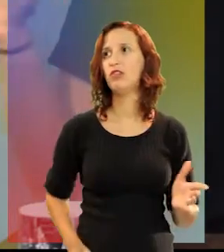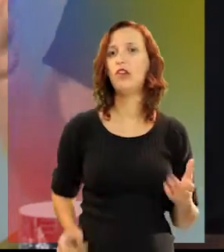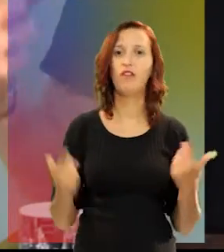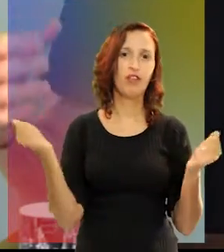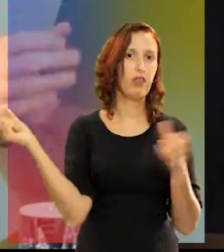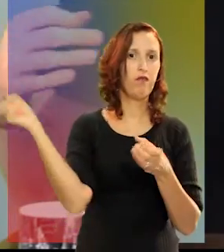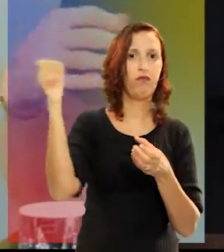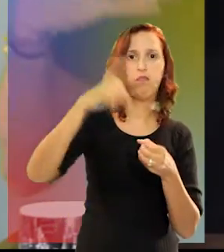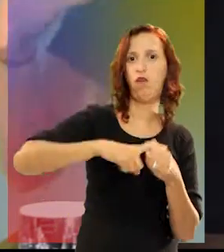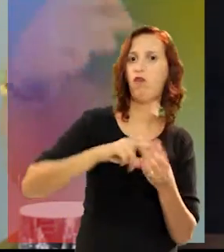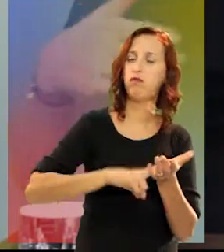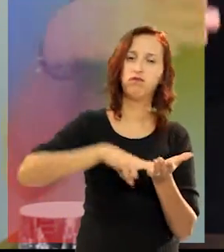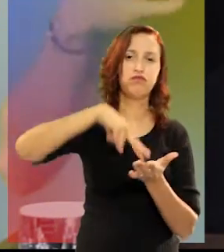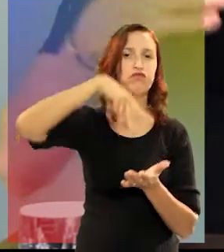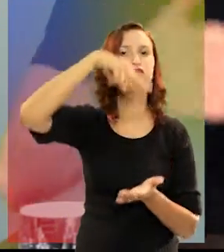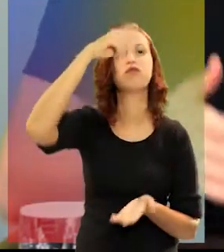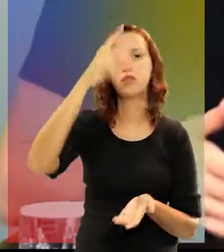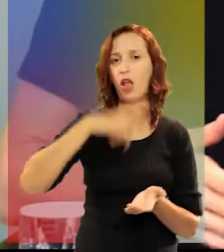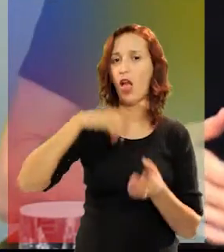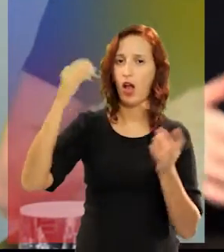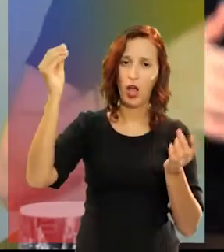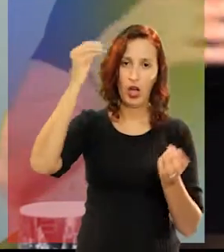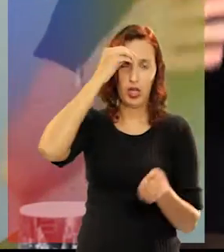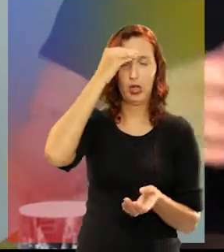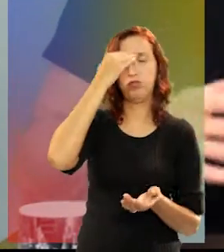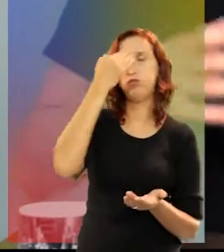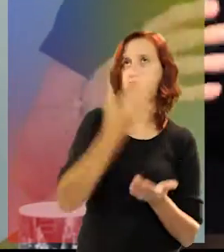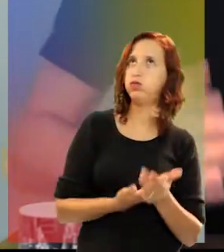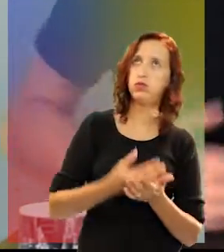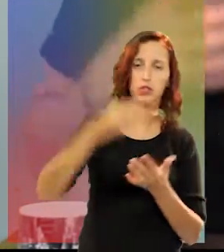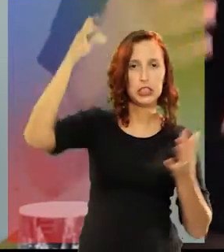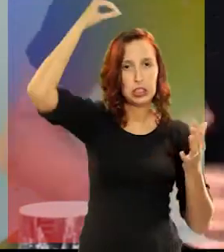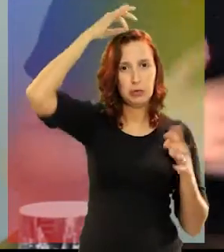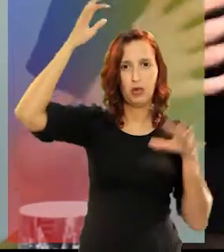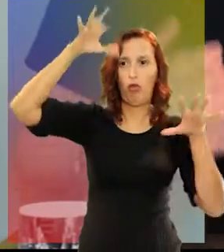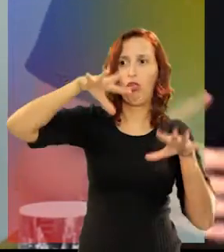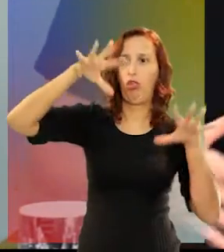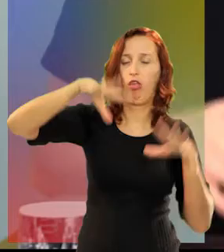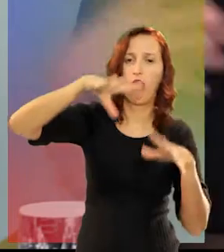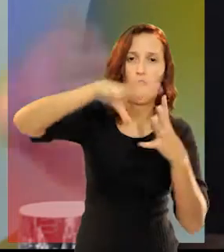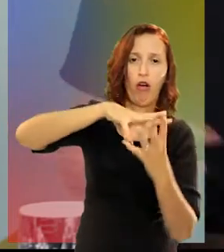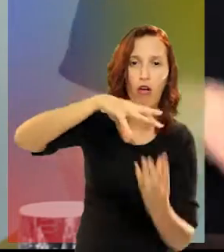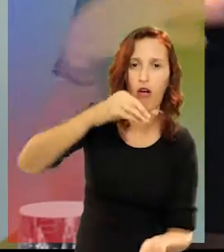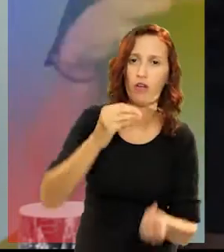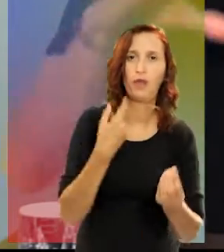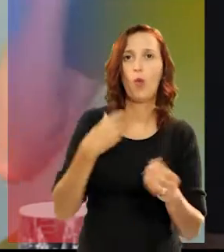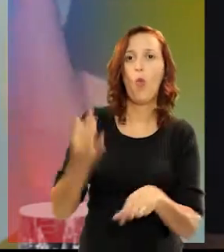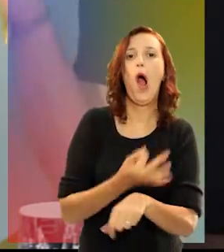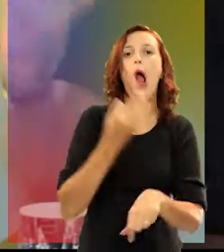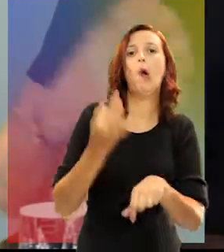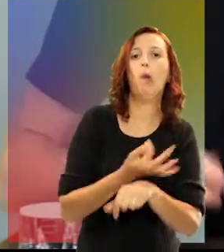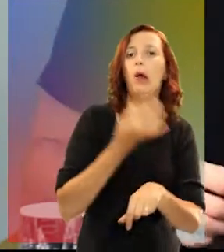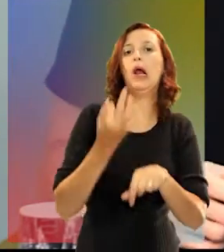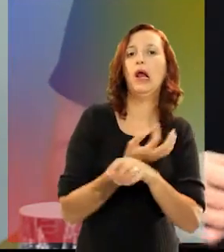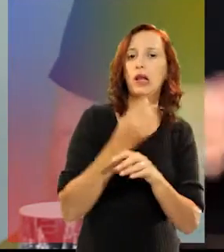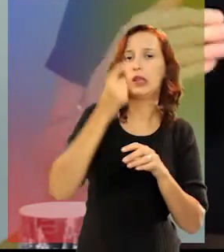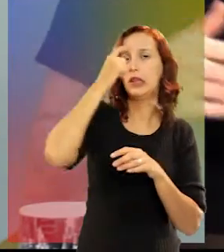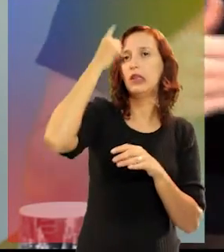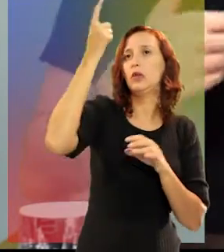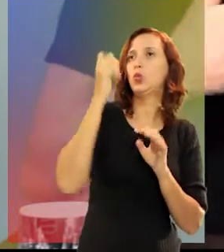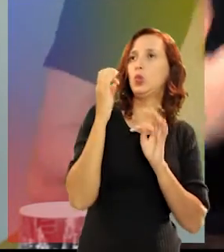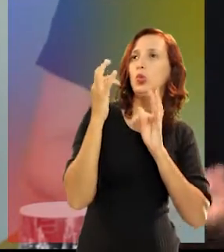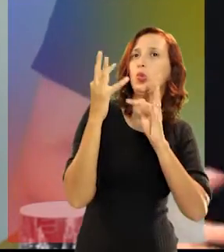ter uma ressurreição, por isso que a gente acredita no Espírito, porque a gente não aguenta a ideia de que todas essas coisas que a gente